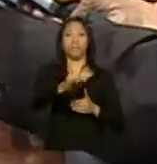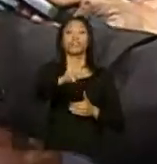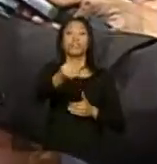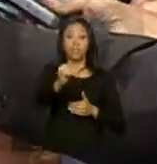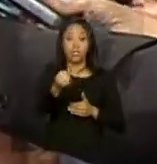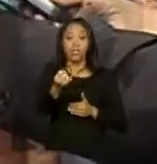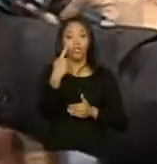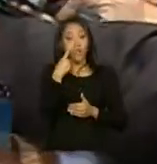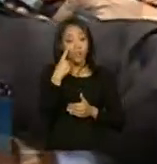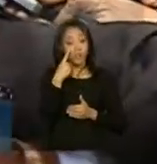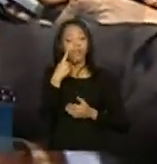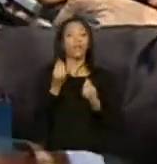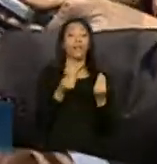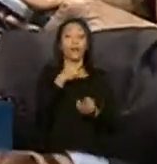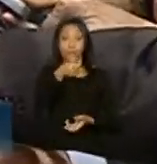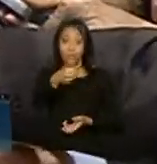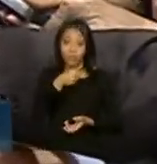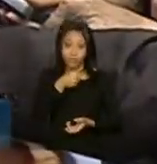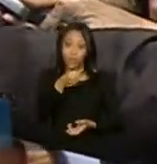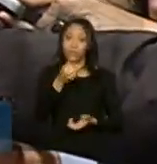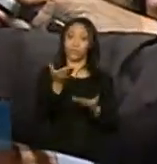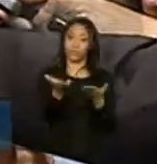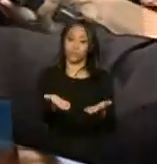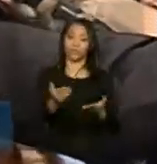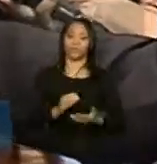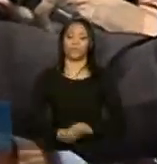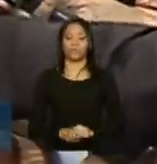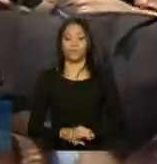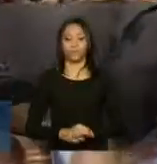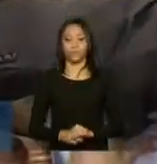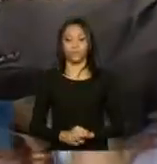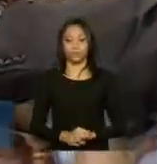Vamos então acompanhar a entrevista do ministro Alexandre Padilha.